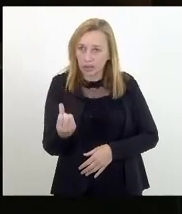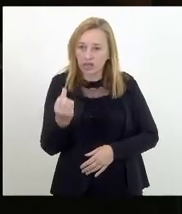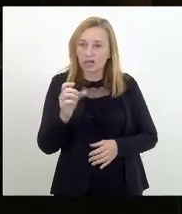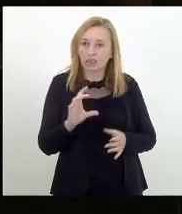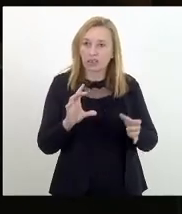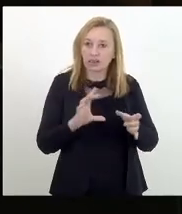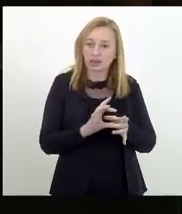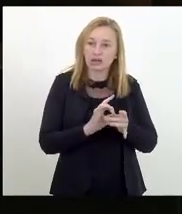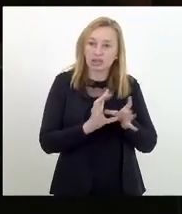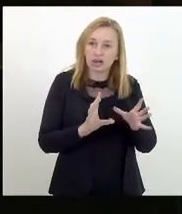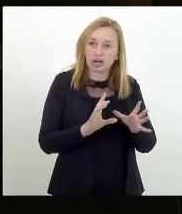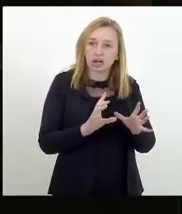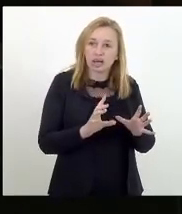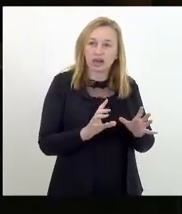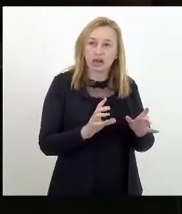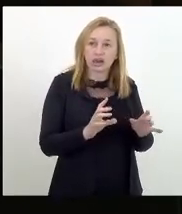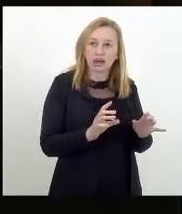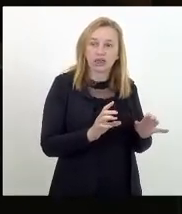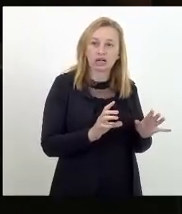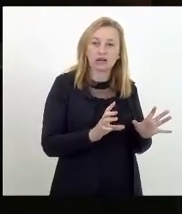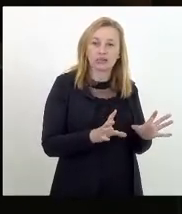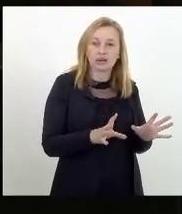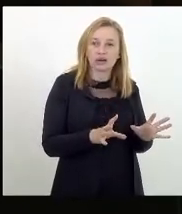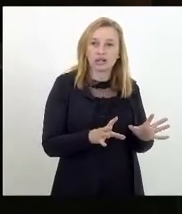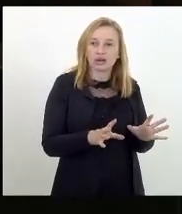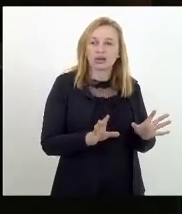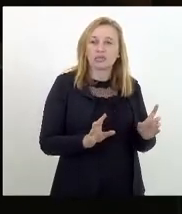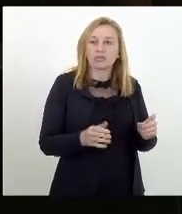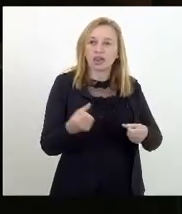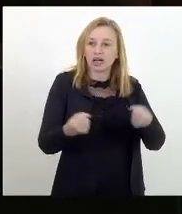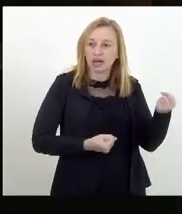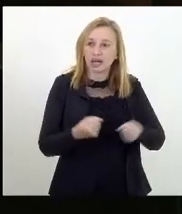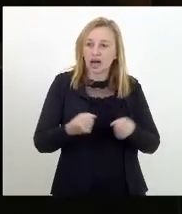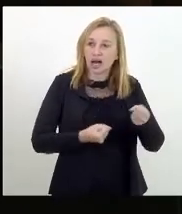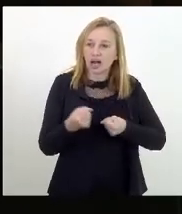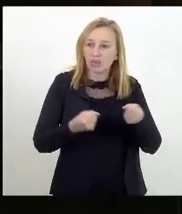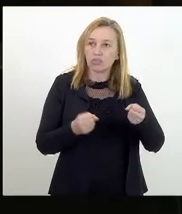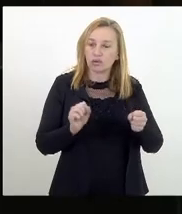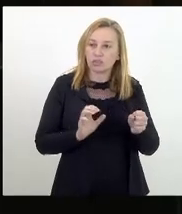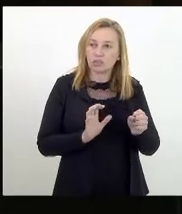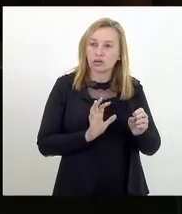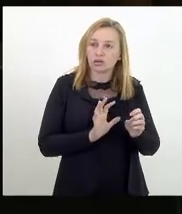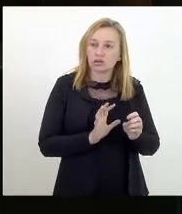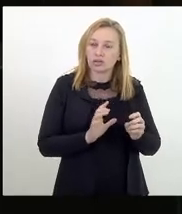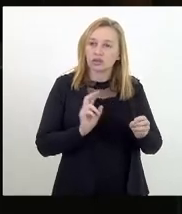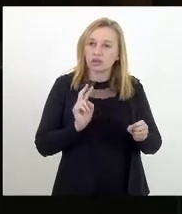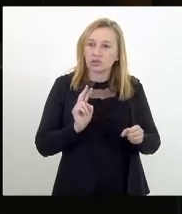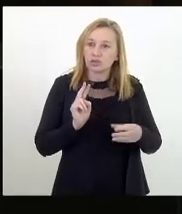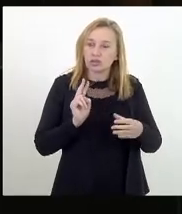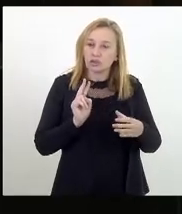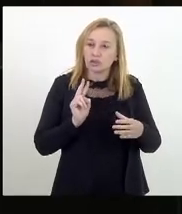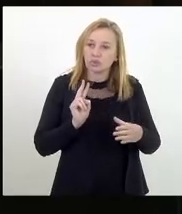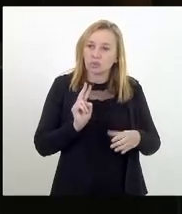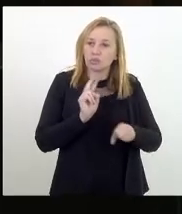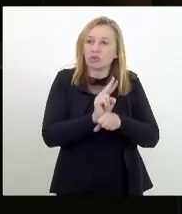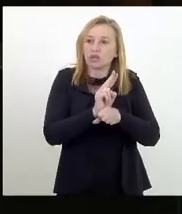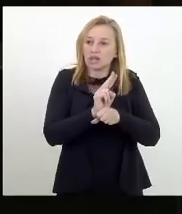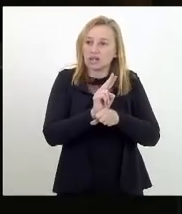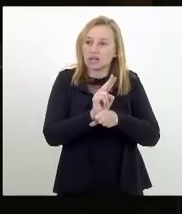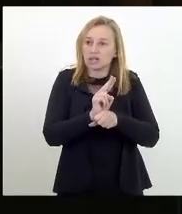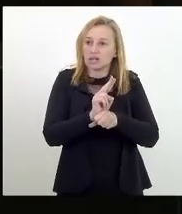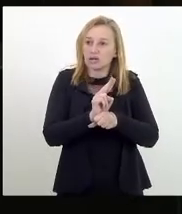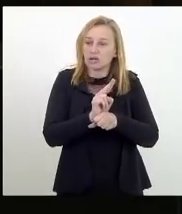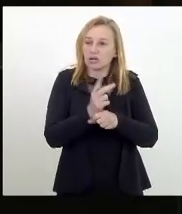isenção tributária para aquisição de veículos blindados para a gente da Segurança Pública para nós parlamentar